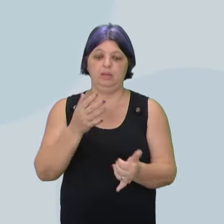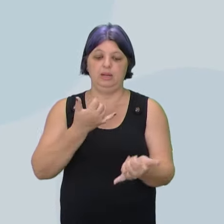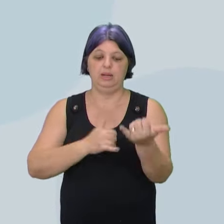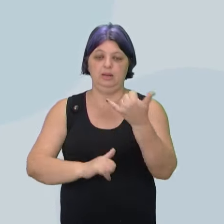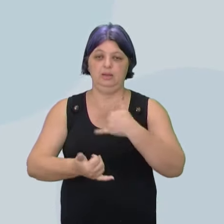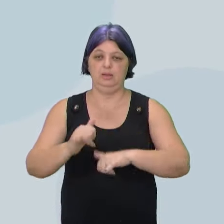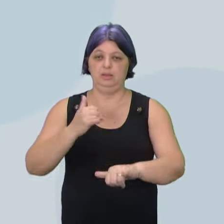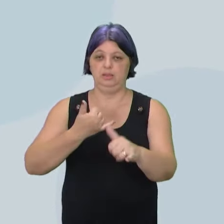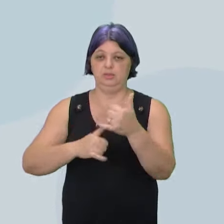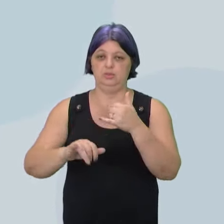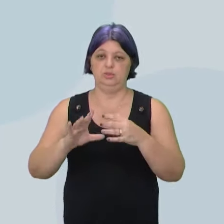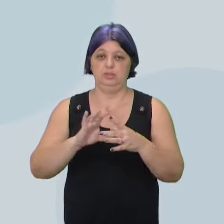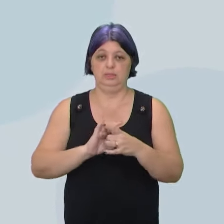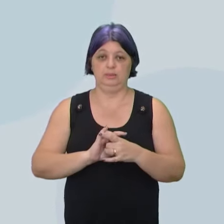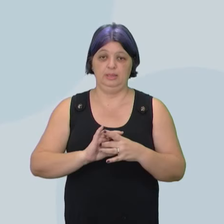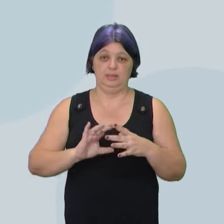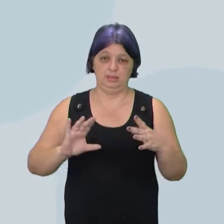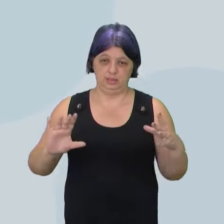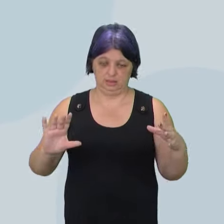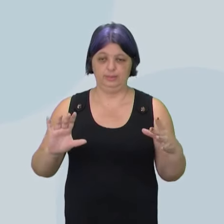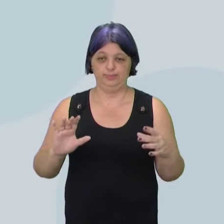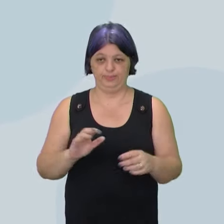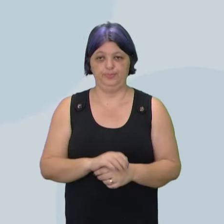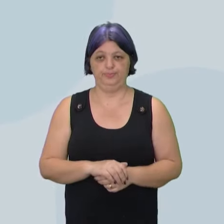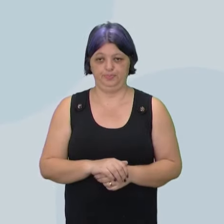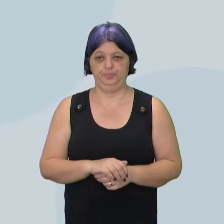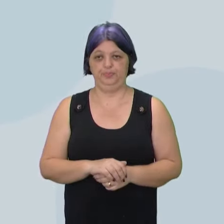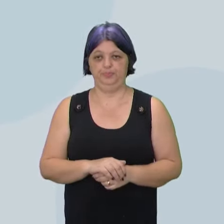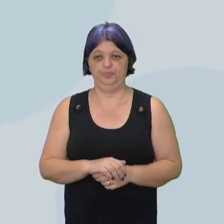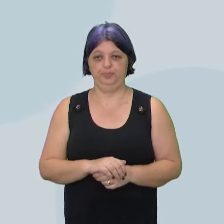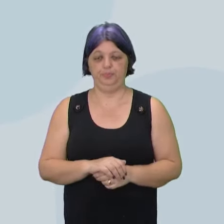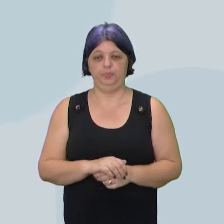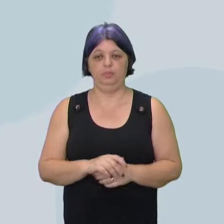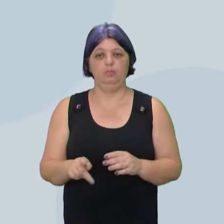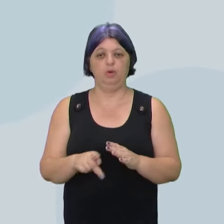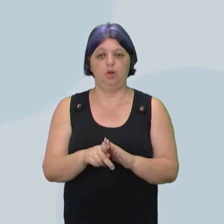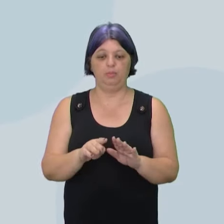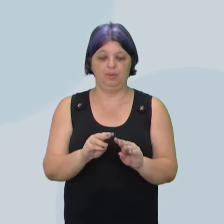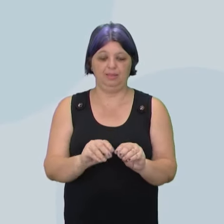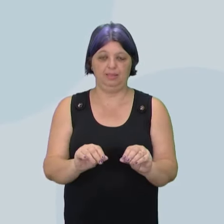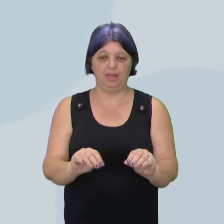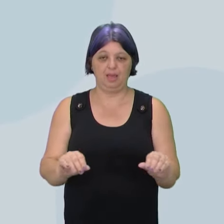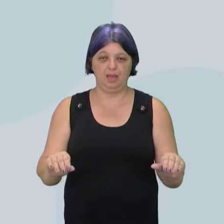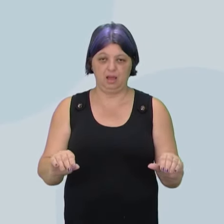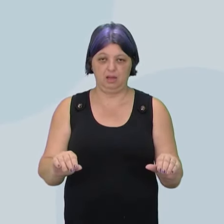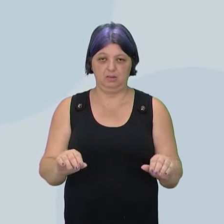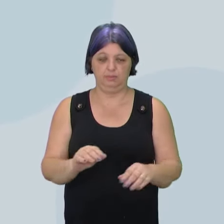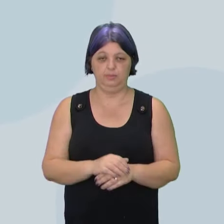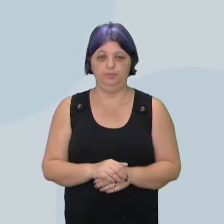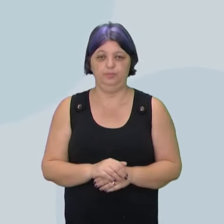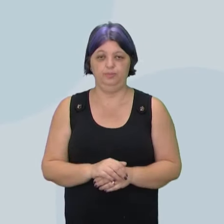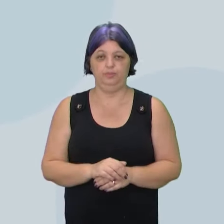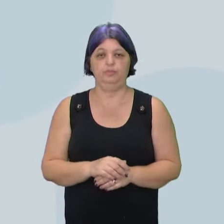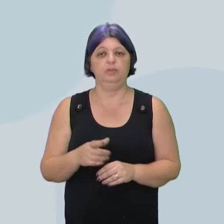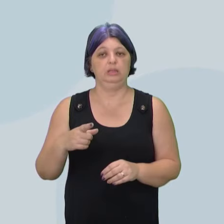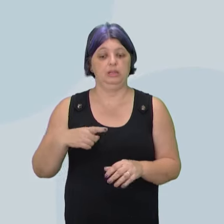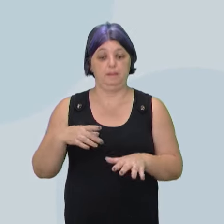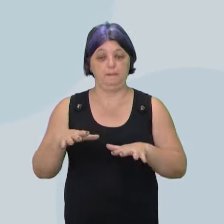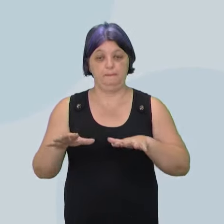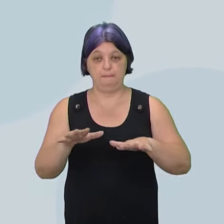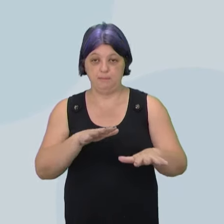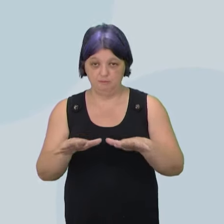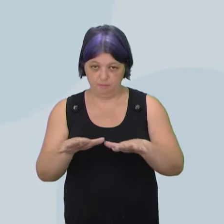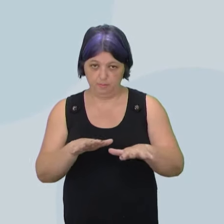energia liberada, ó. É a energia liberada ali no solo, né? Que faz esse movimento.